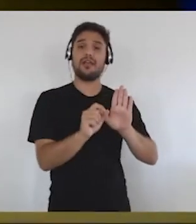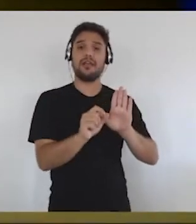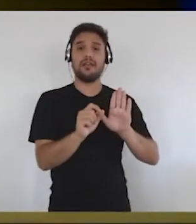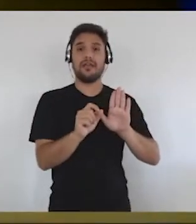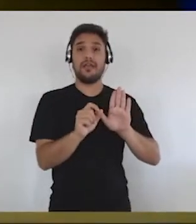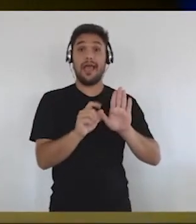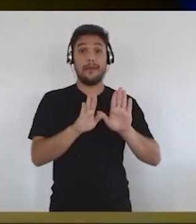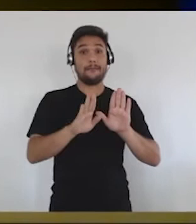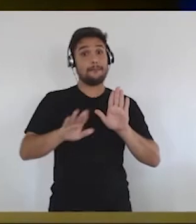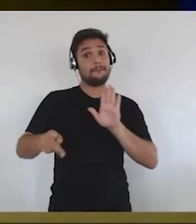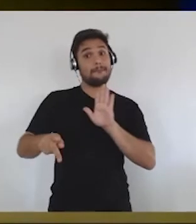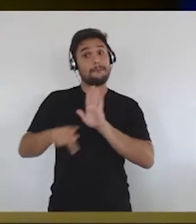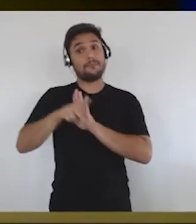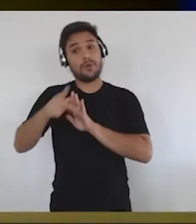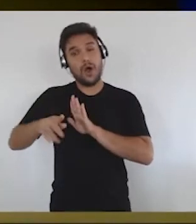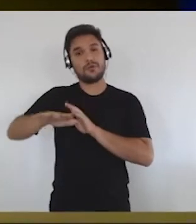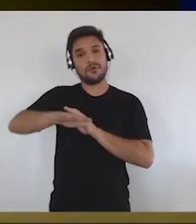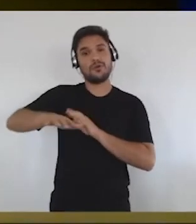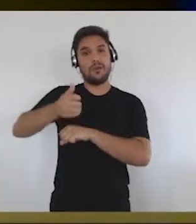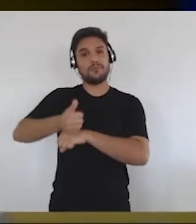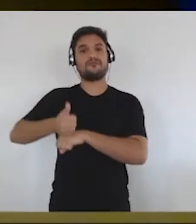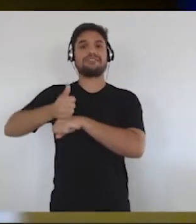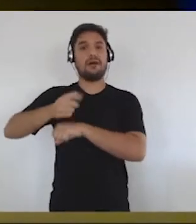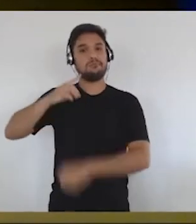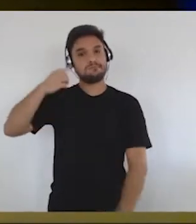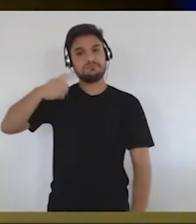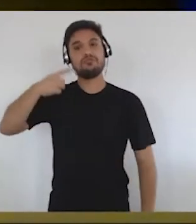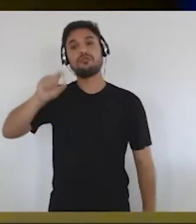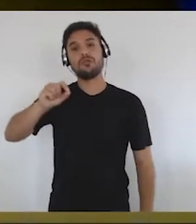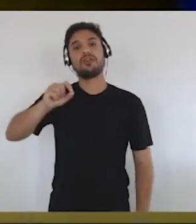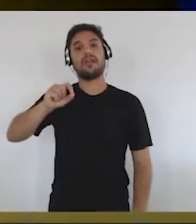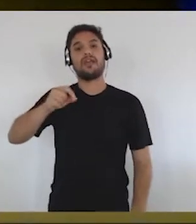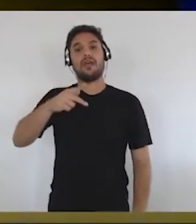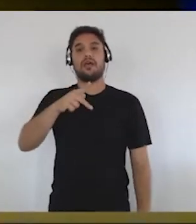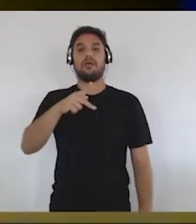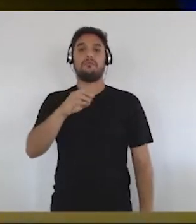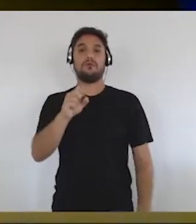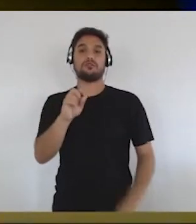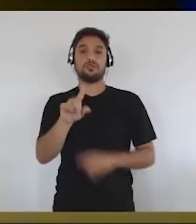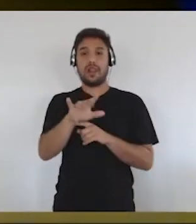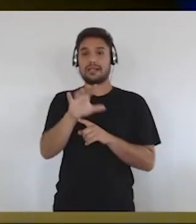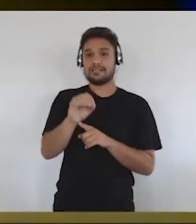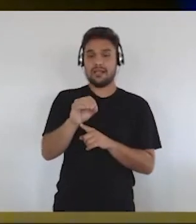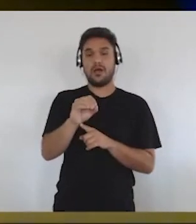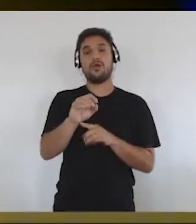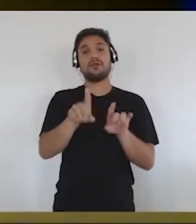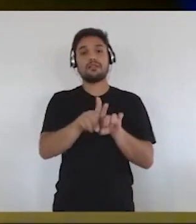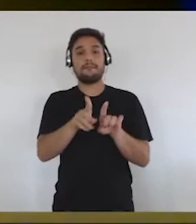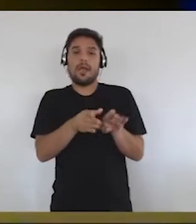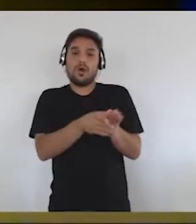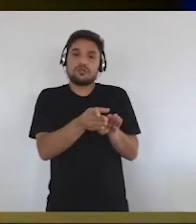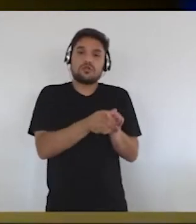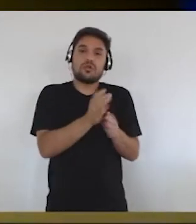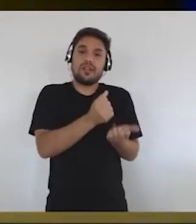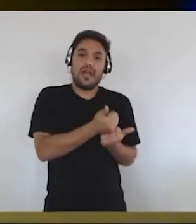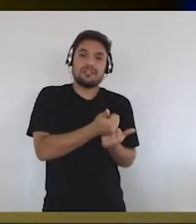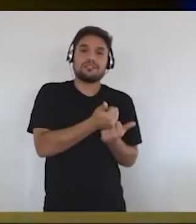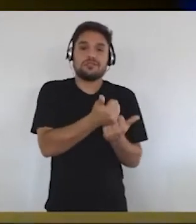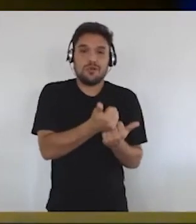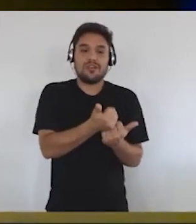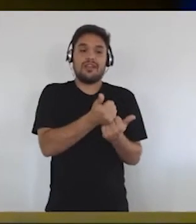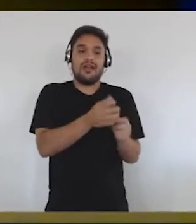atividades privativas da advocacia a postulação em juízo e as atividades de consultoria, assessoria e